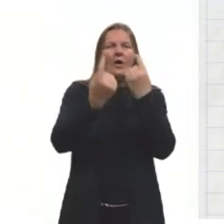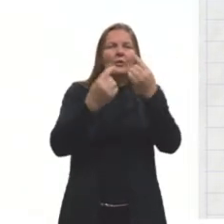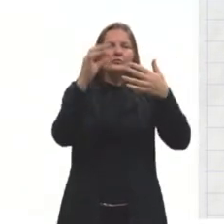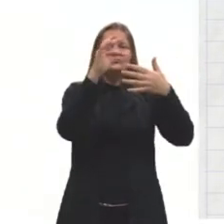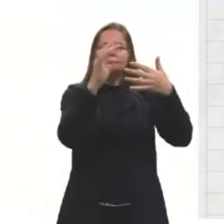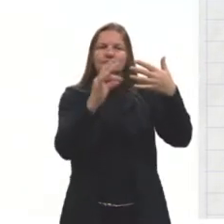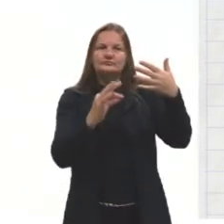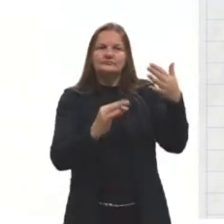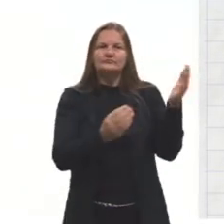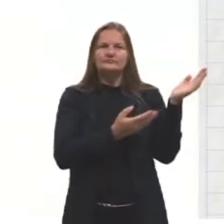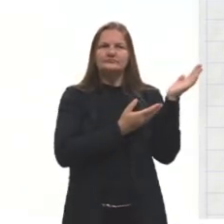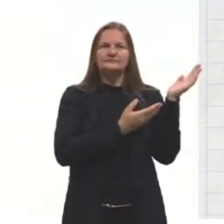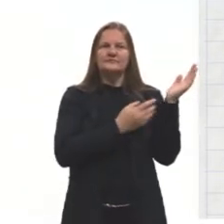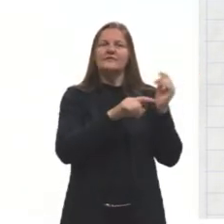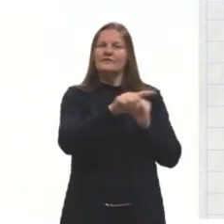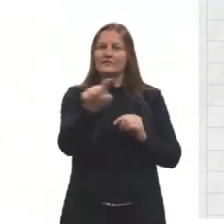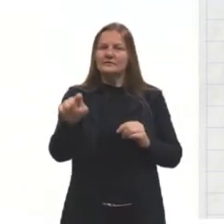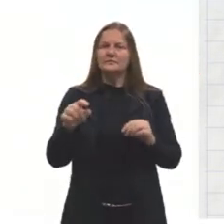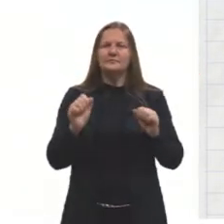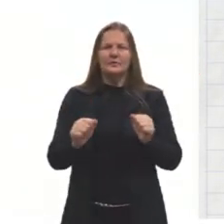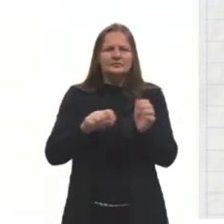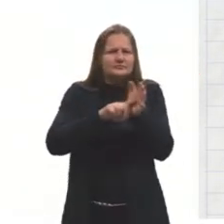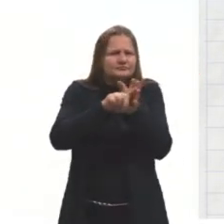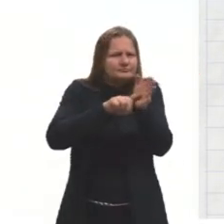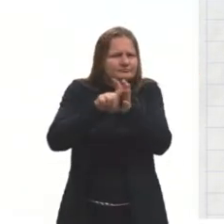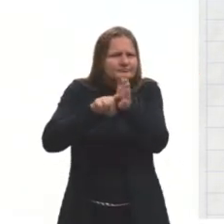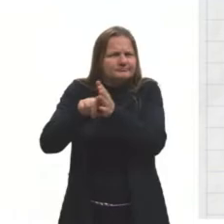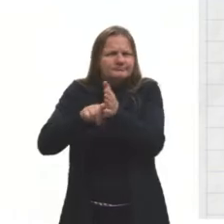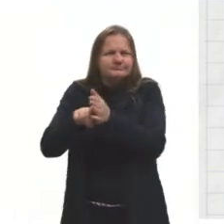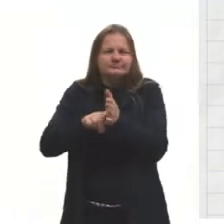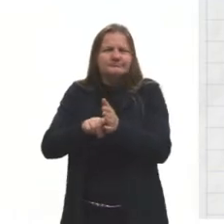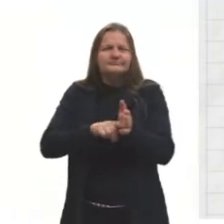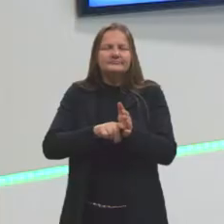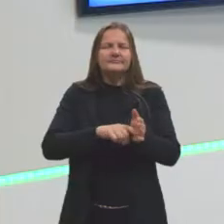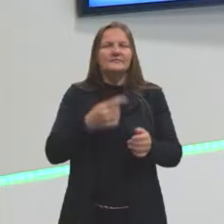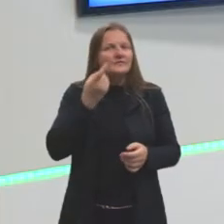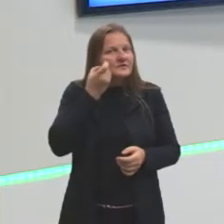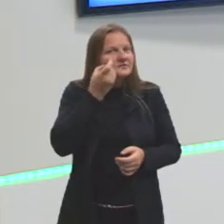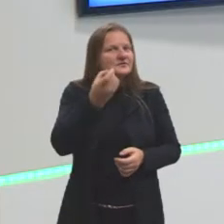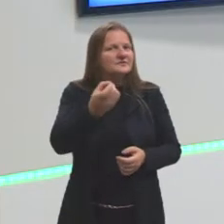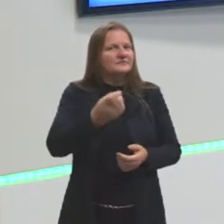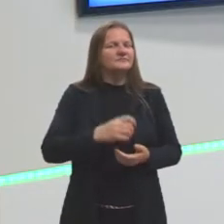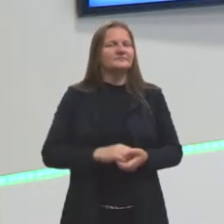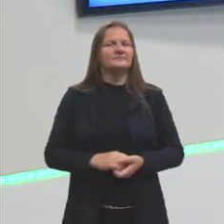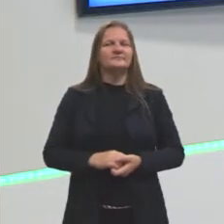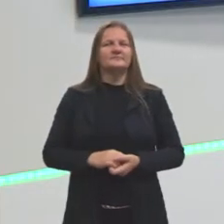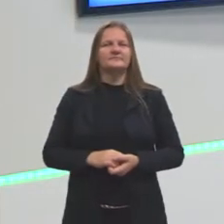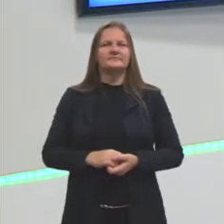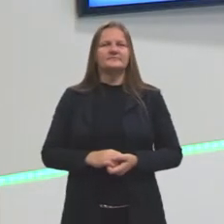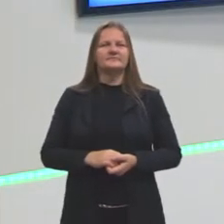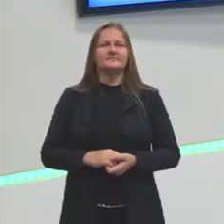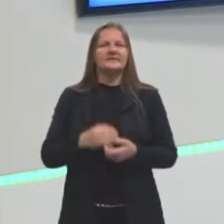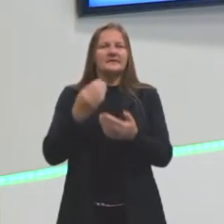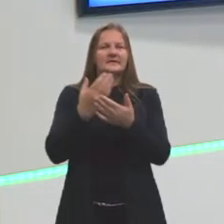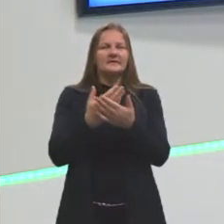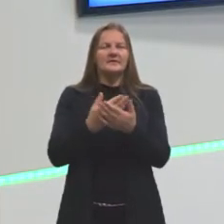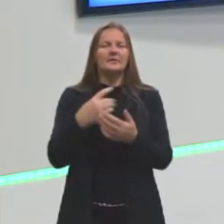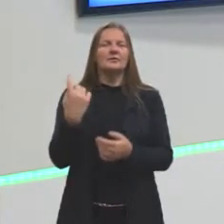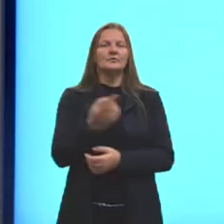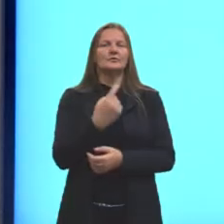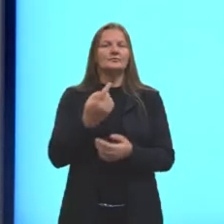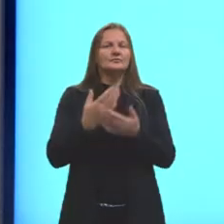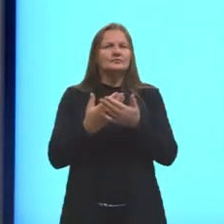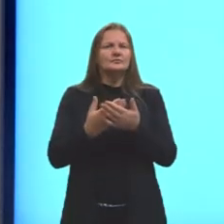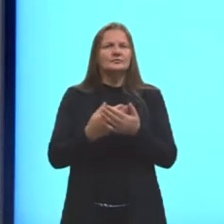eu comentei que Vocês poderiam até pesquisarem né Se fosse do interesse de vocês em aula nós